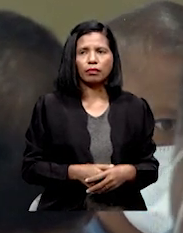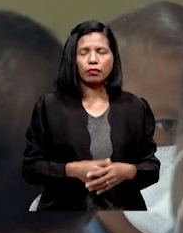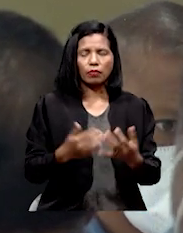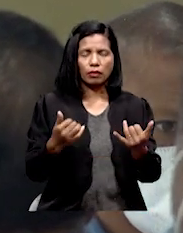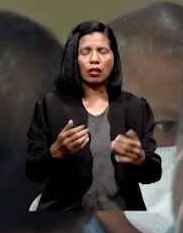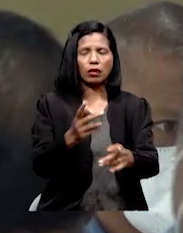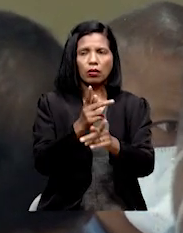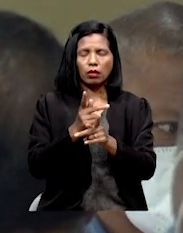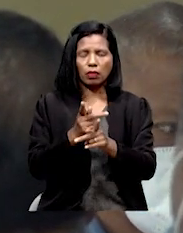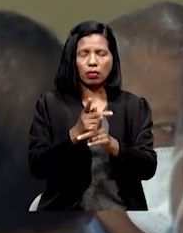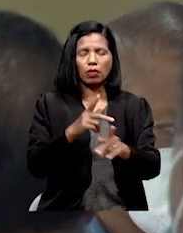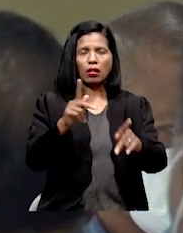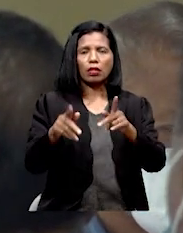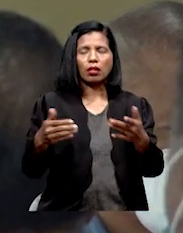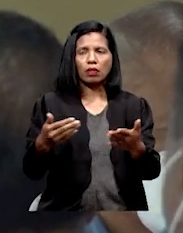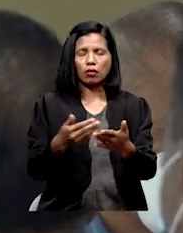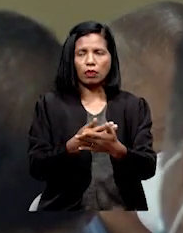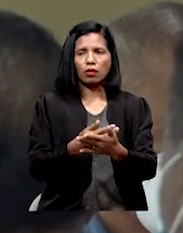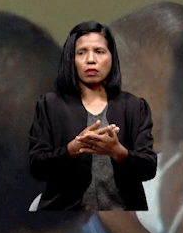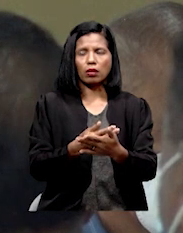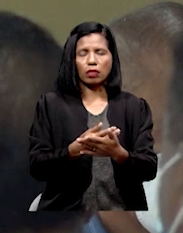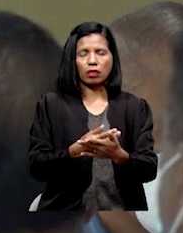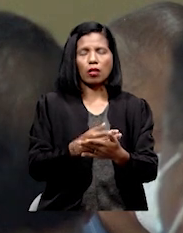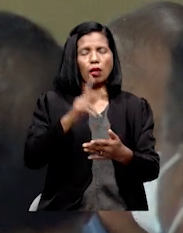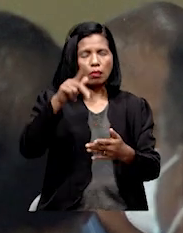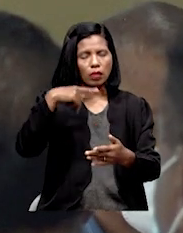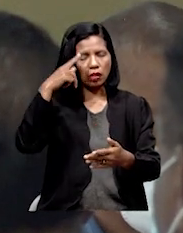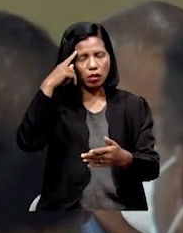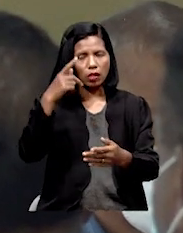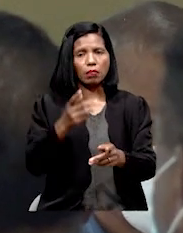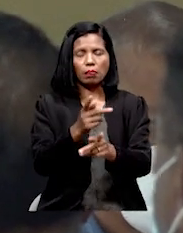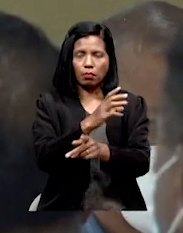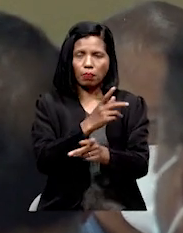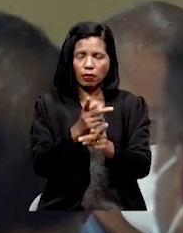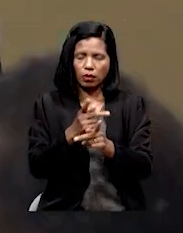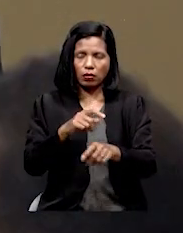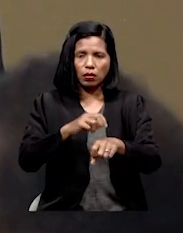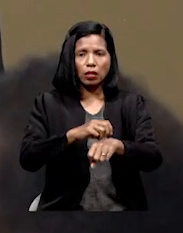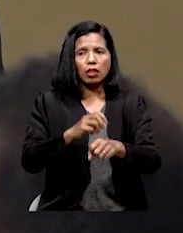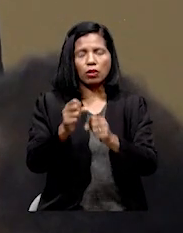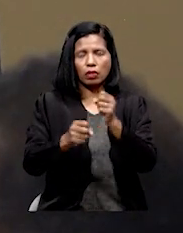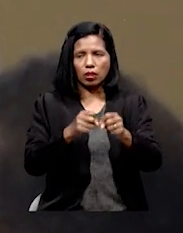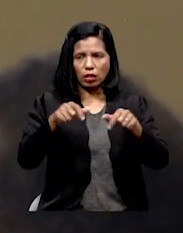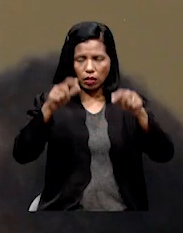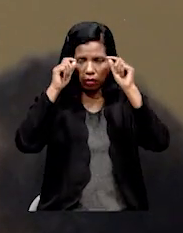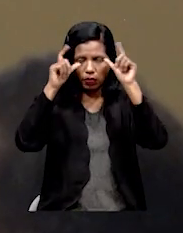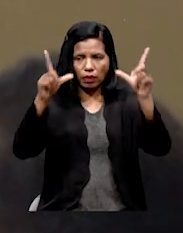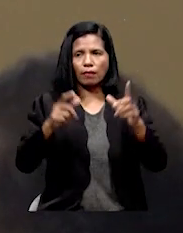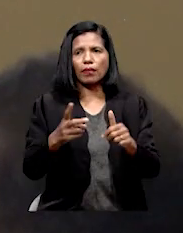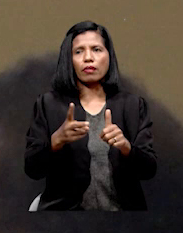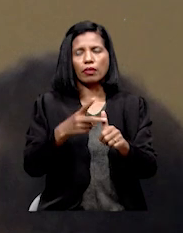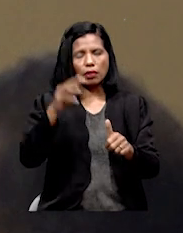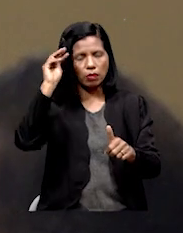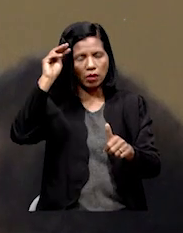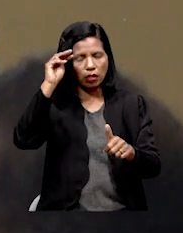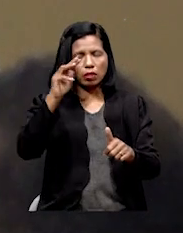seguramente uma nova fase de construção da política de proteção social em Timor-Leste. Vice-Primeiro-Ministro no Ministro